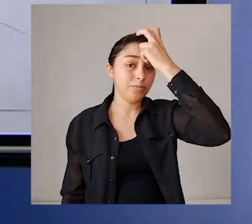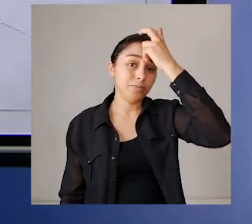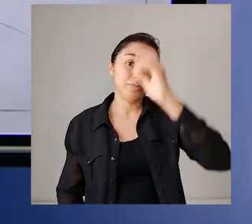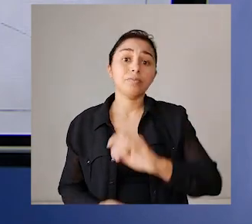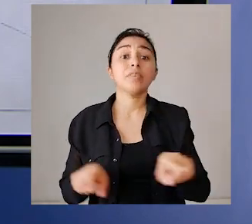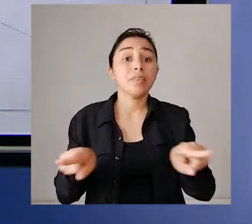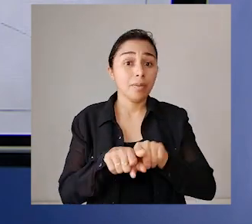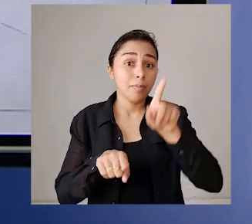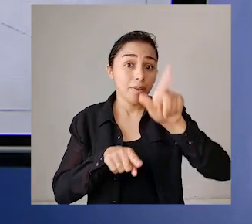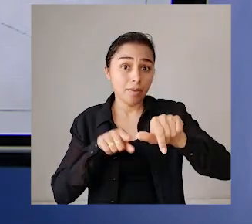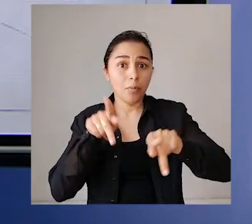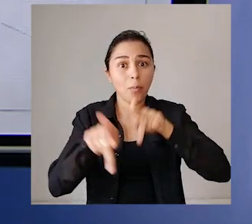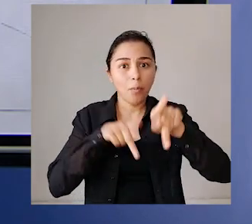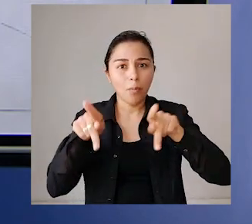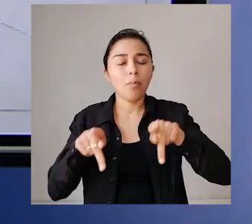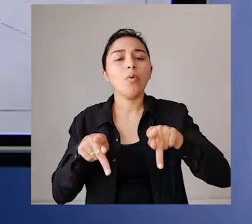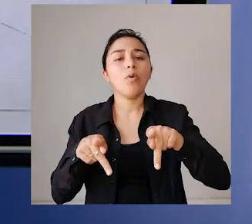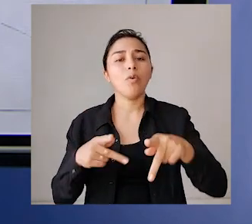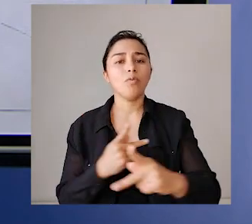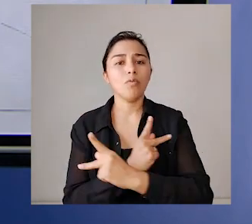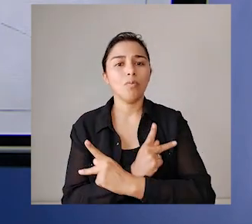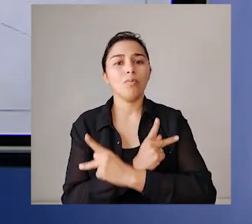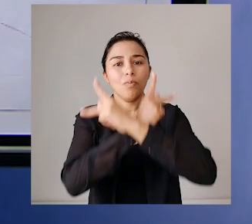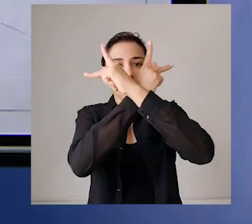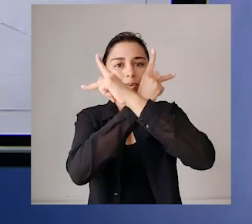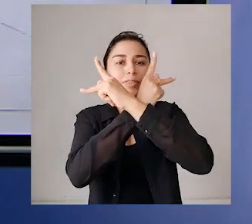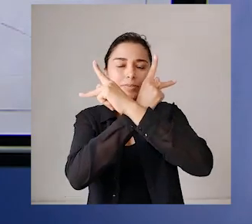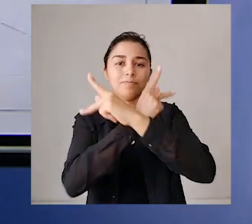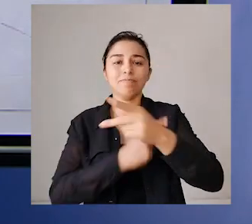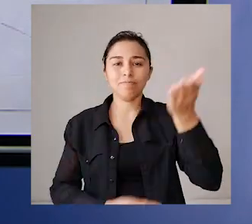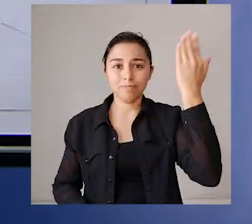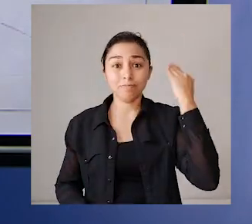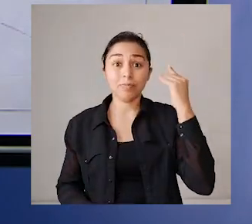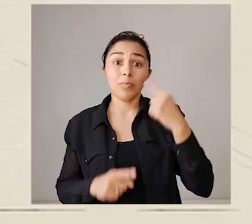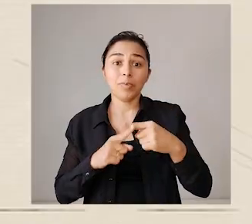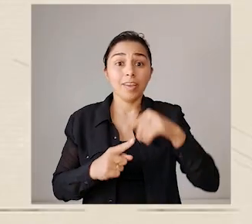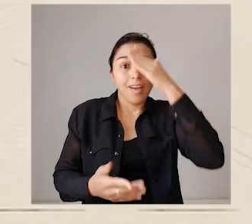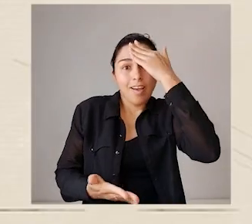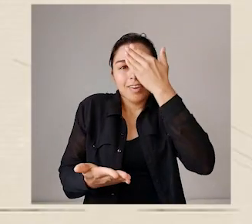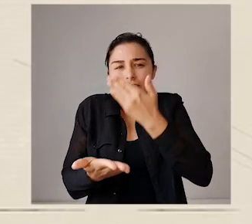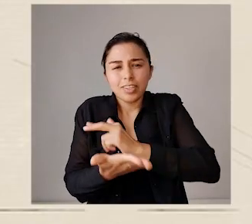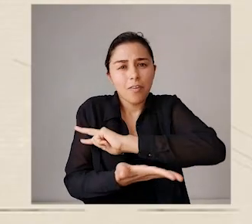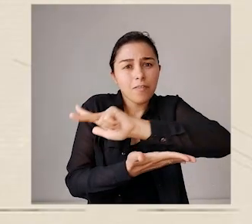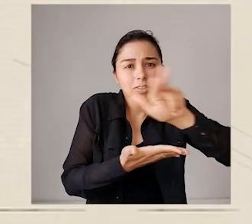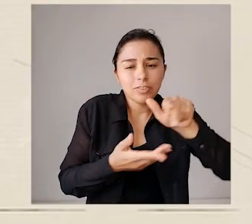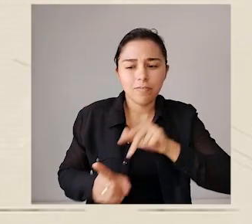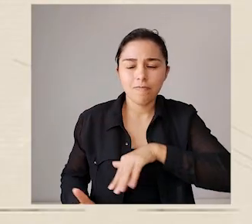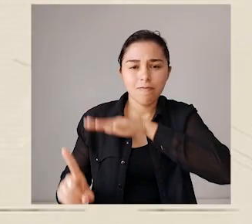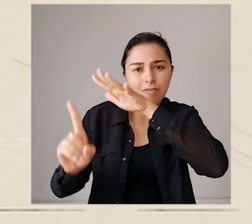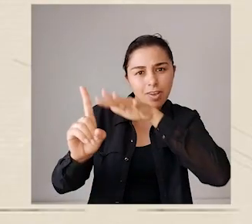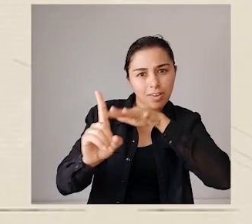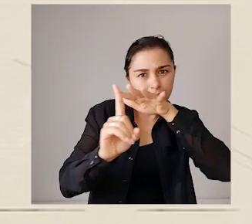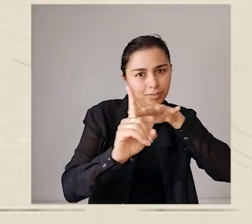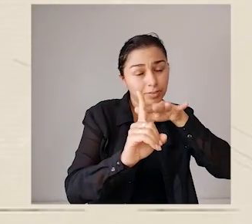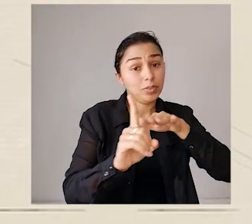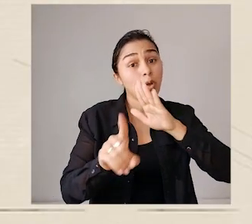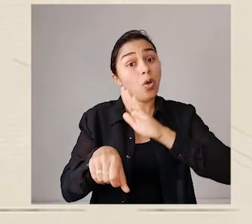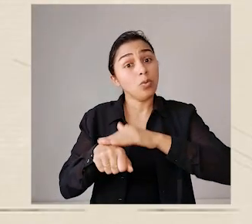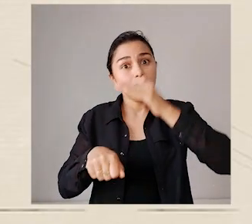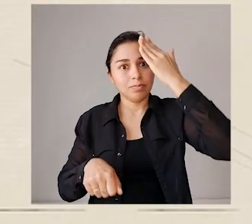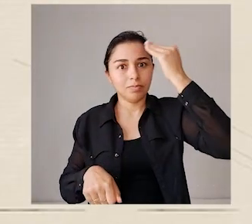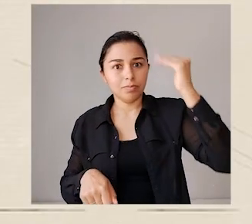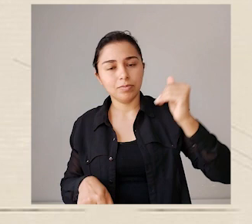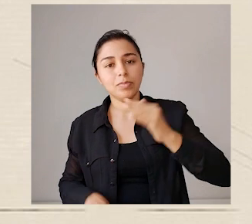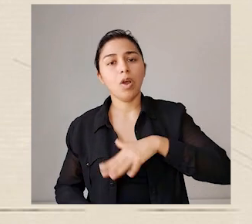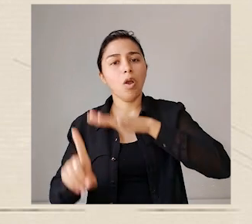eram politeístas. Eles também acreditavam em vários deuses. Seus deuses mais